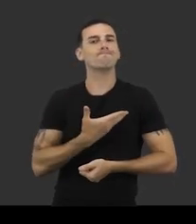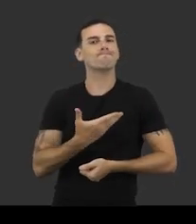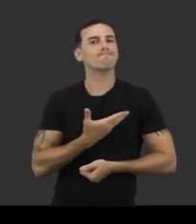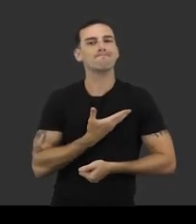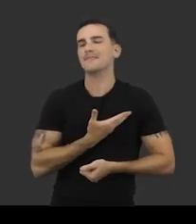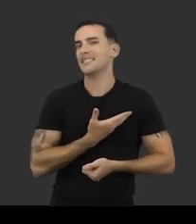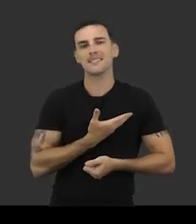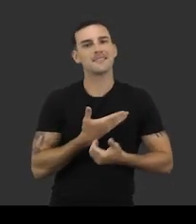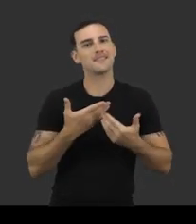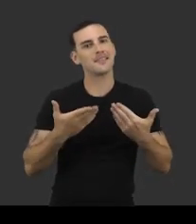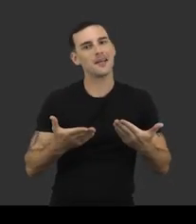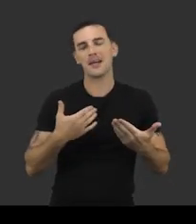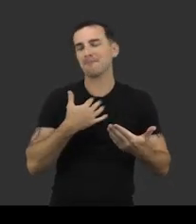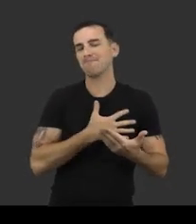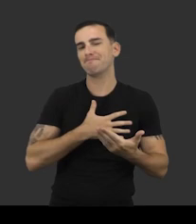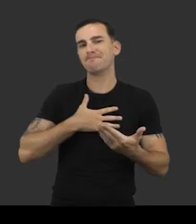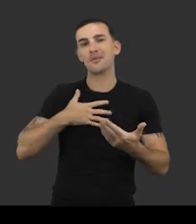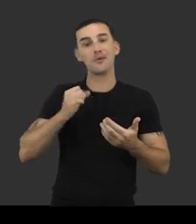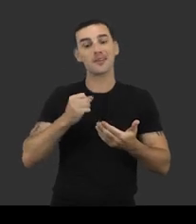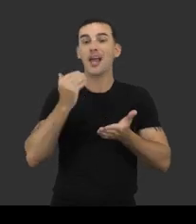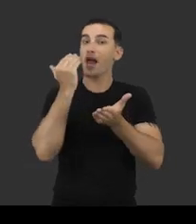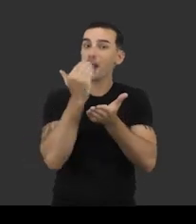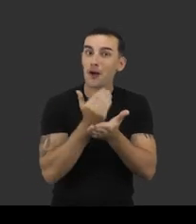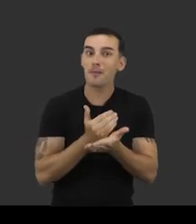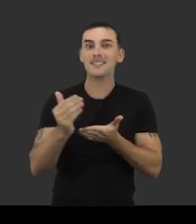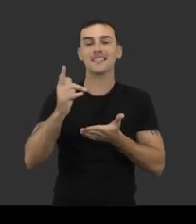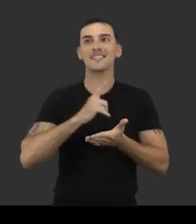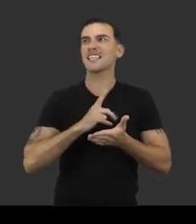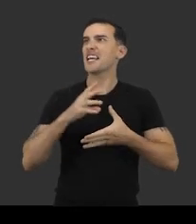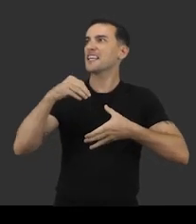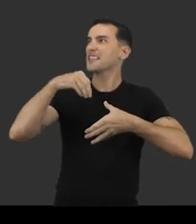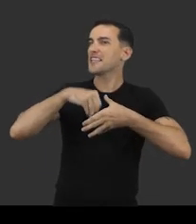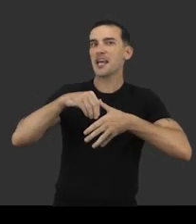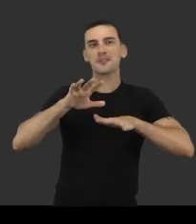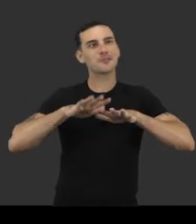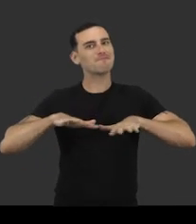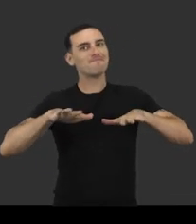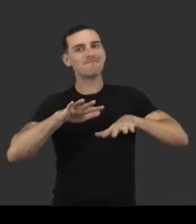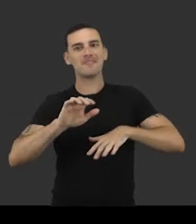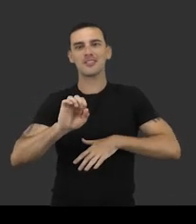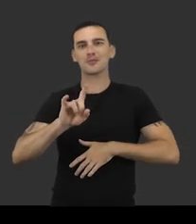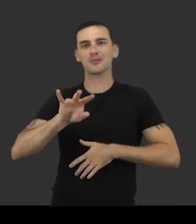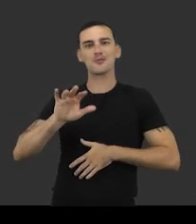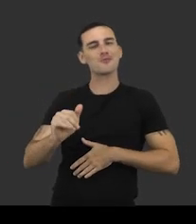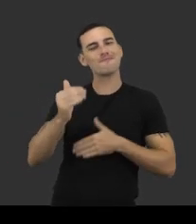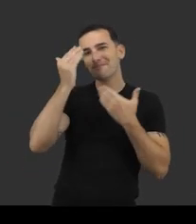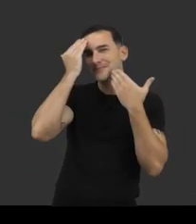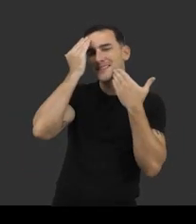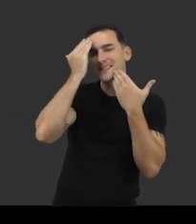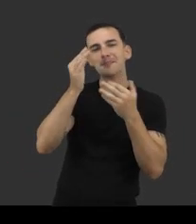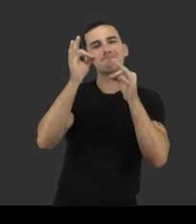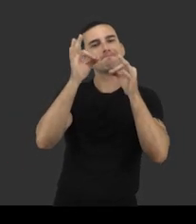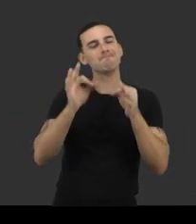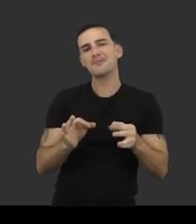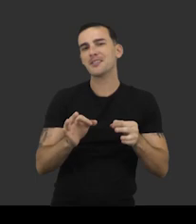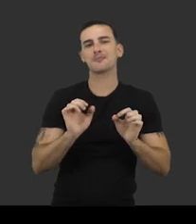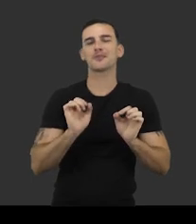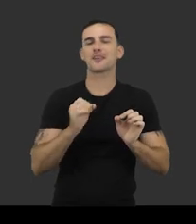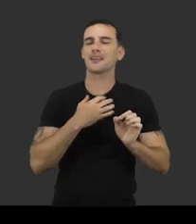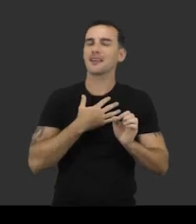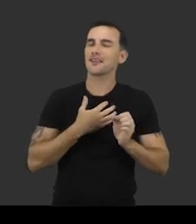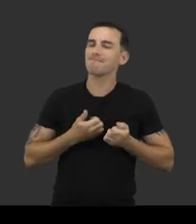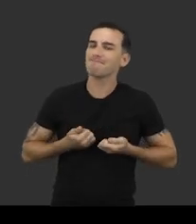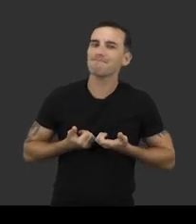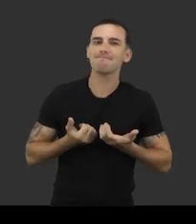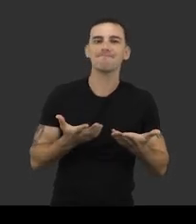uma honra, um prazer, estamos aqui estreando esse estúdio, né? Então, muitíssimo obrigada mesmo de coração. Eu espero